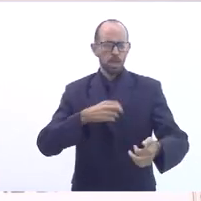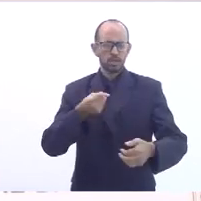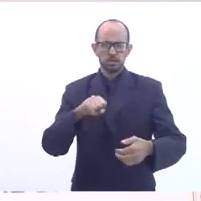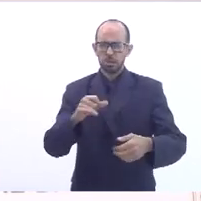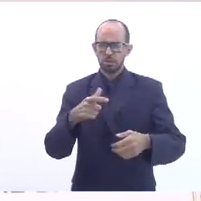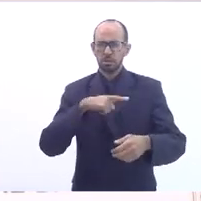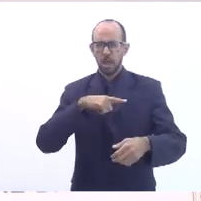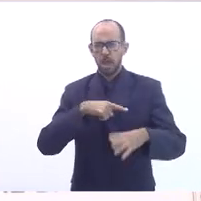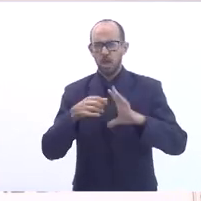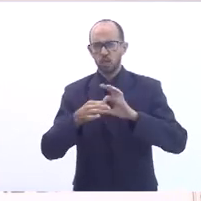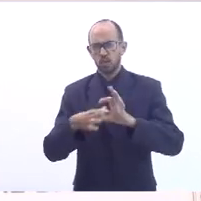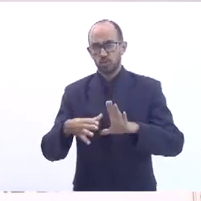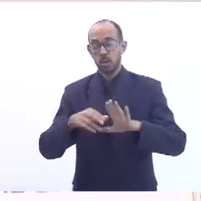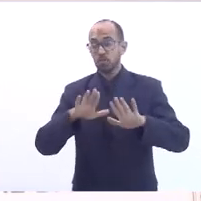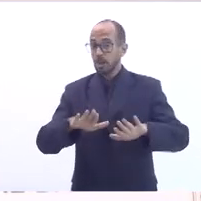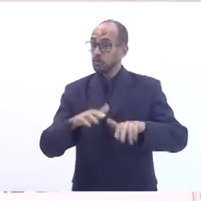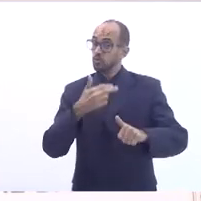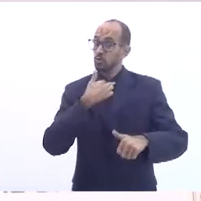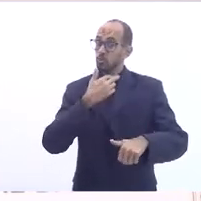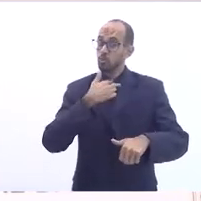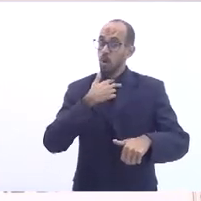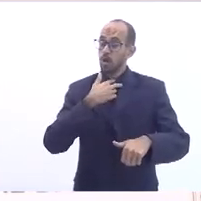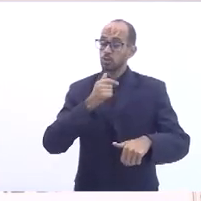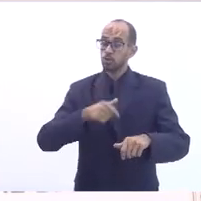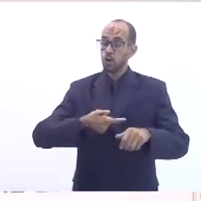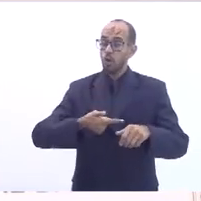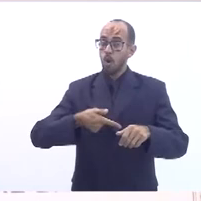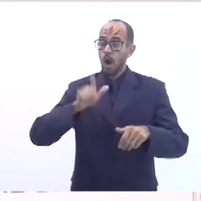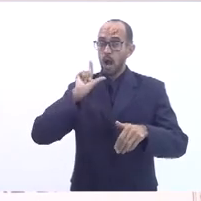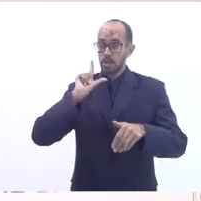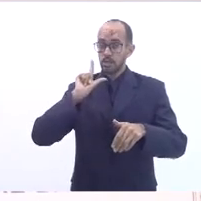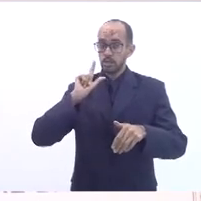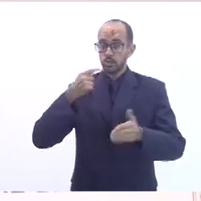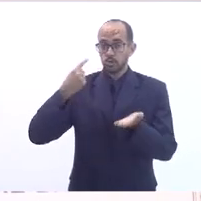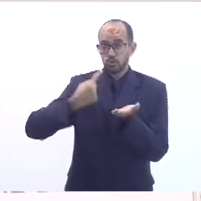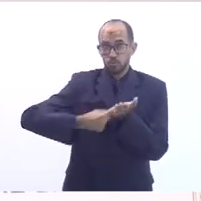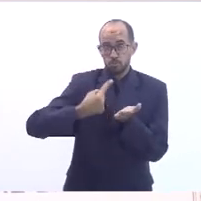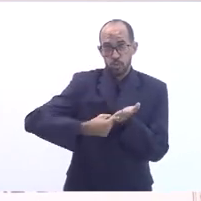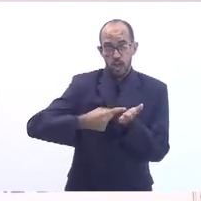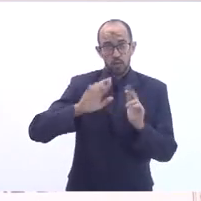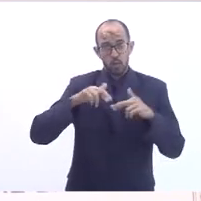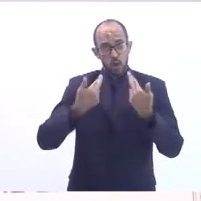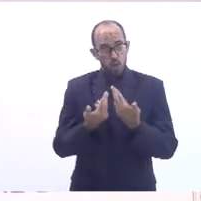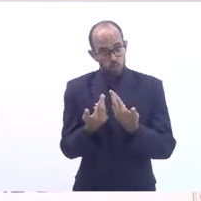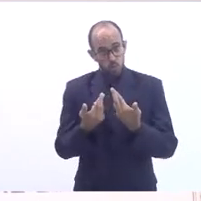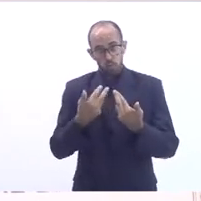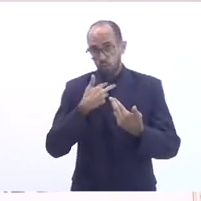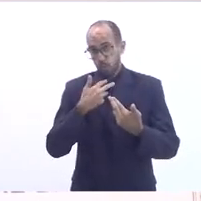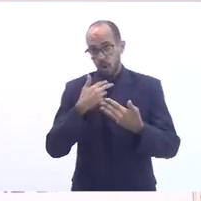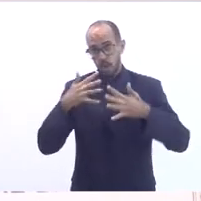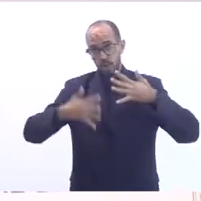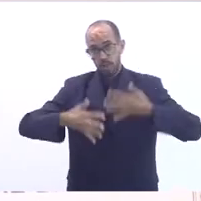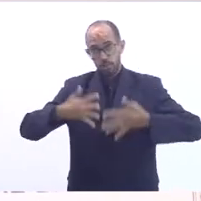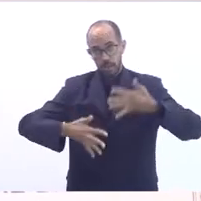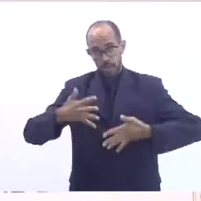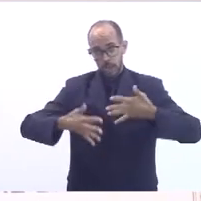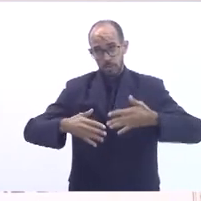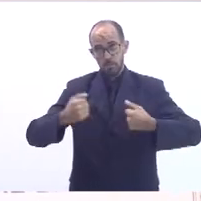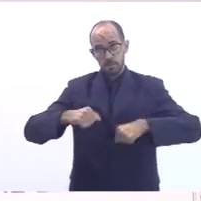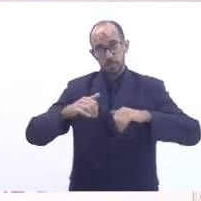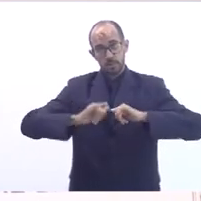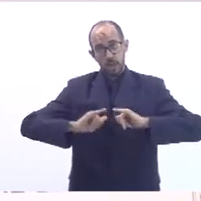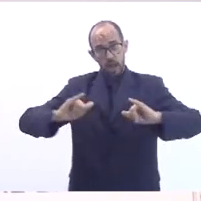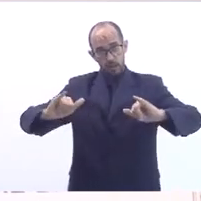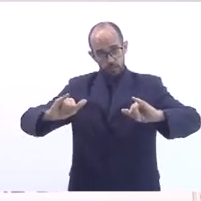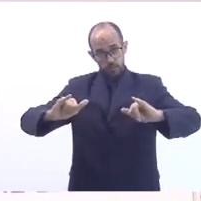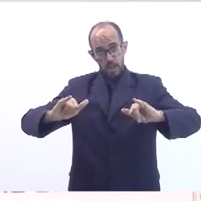desde que não frustrem outra reunião anteriormente convocada para o mesmo local sendo apenas exigido prévio aviso